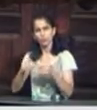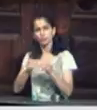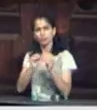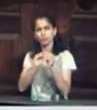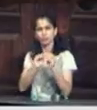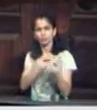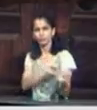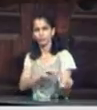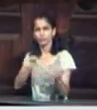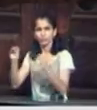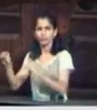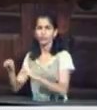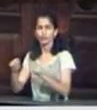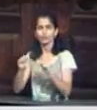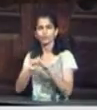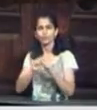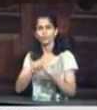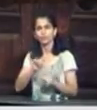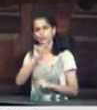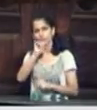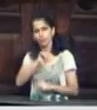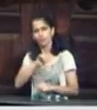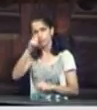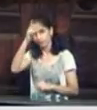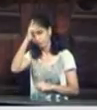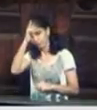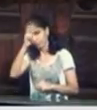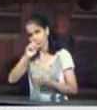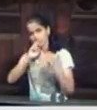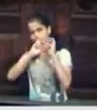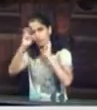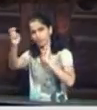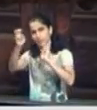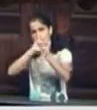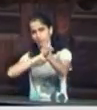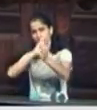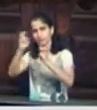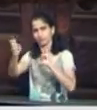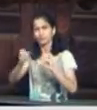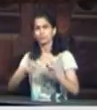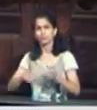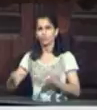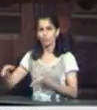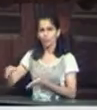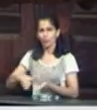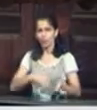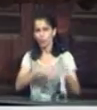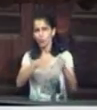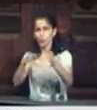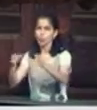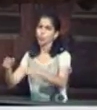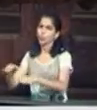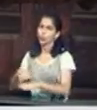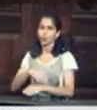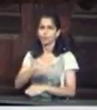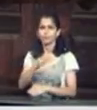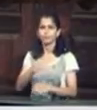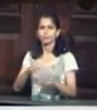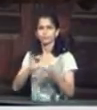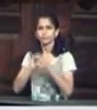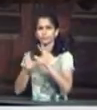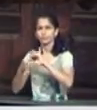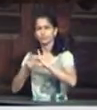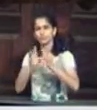fez teleférico no Complexo do Alemão, que fez Transolímpica junto com a prefeitura, que fez